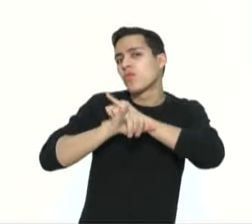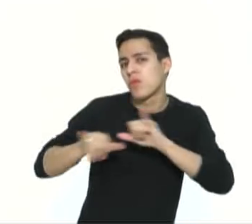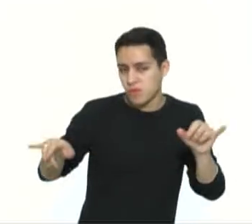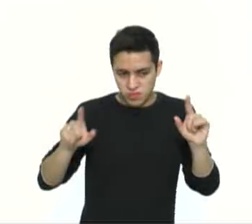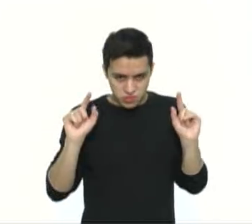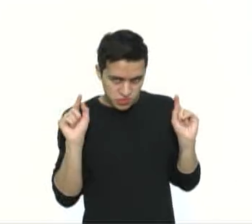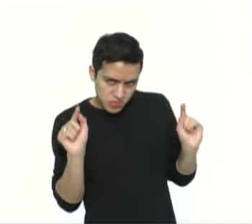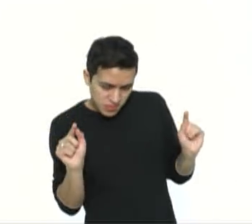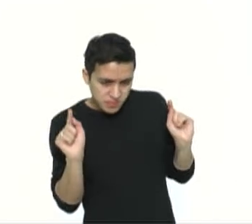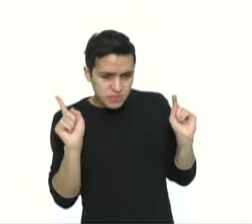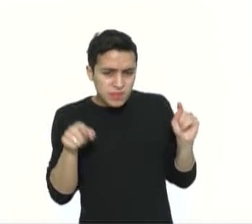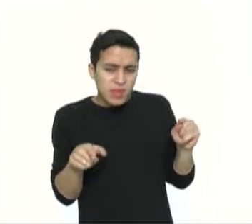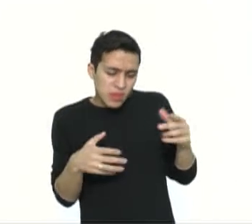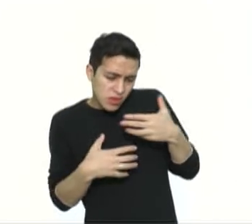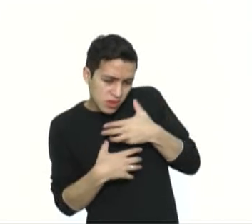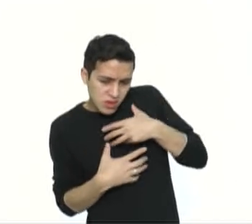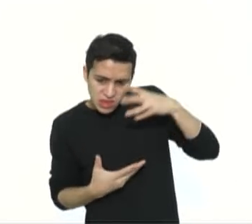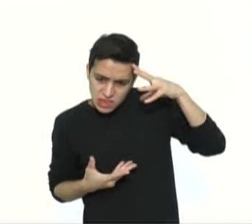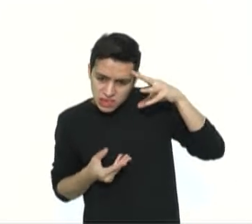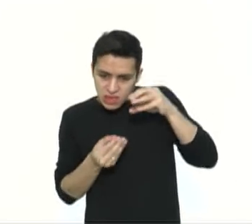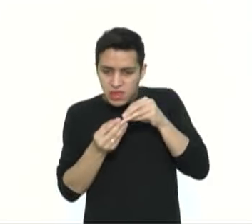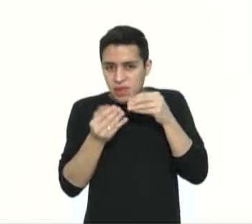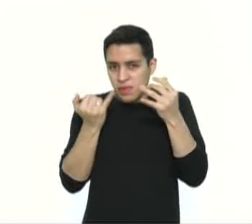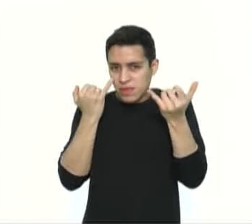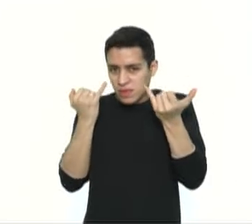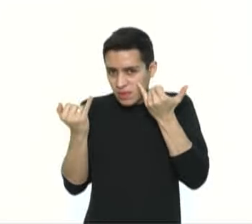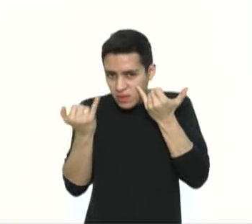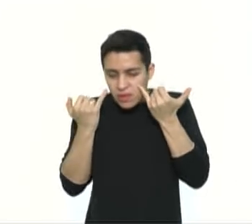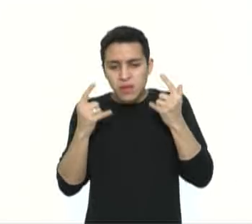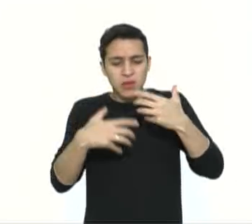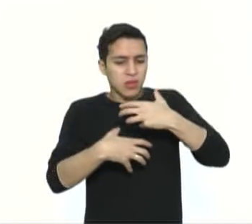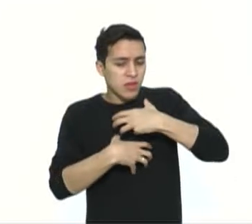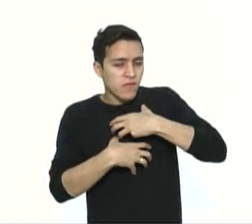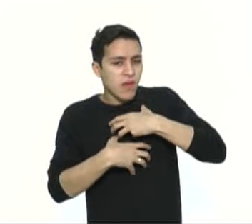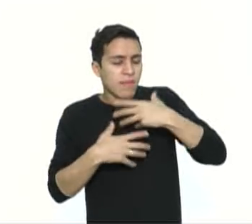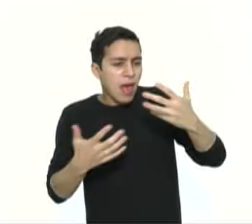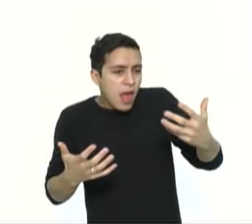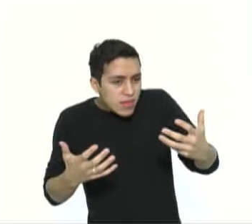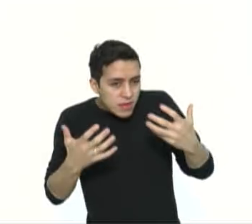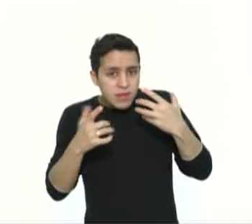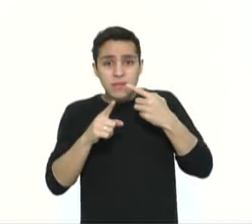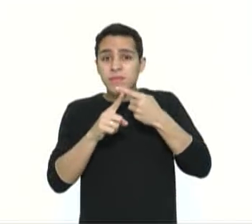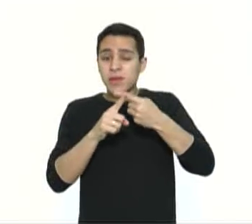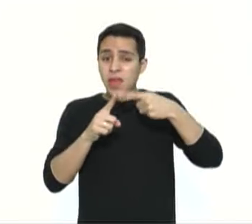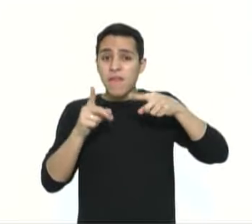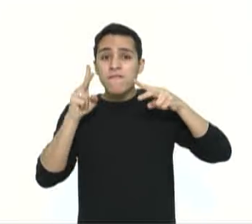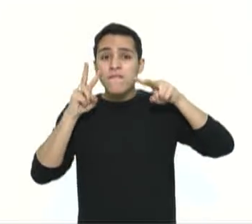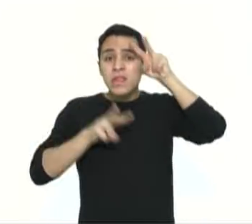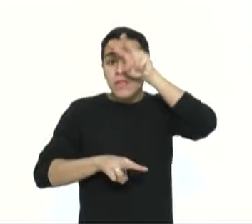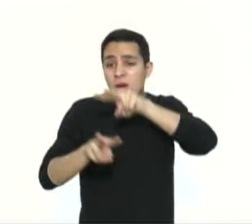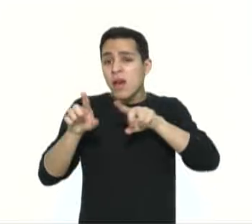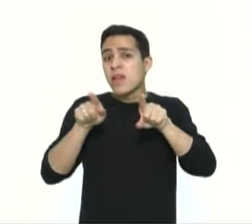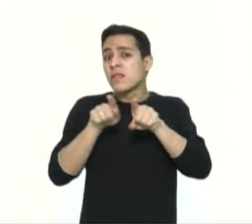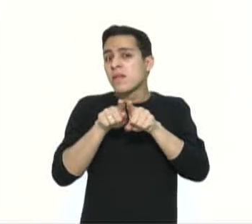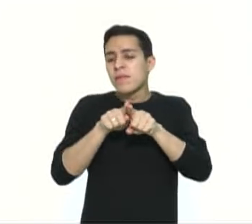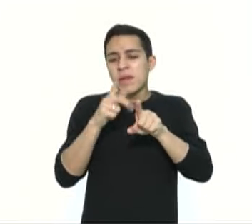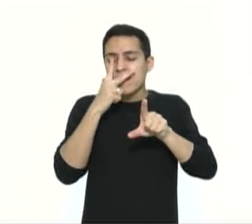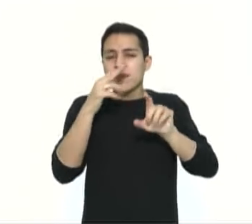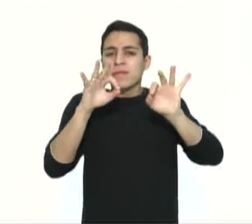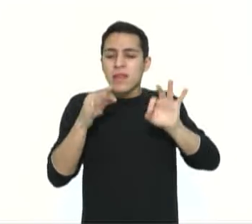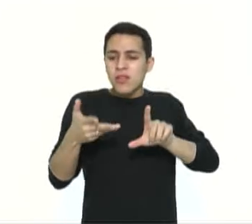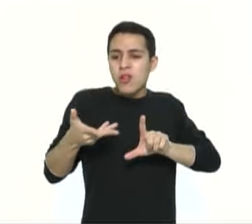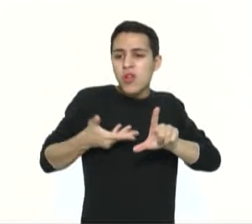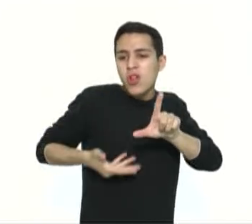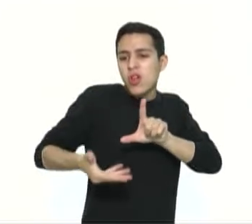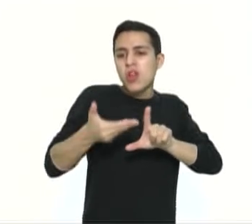de sintetizar informações de forma atraente, pois são visuais e quase lúdicos. Eu estou